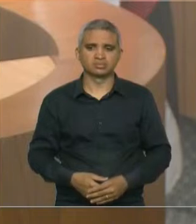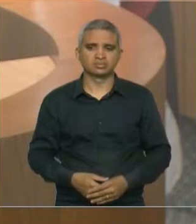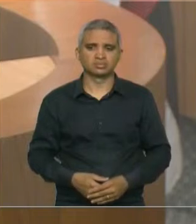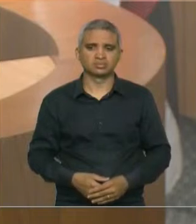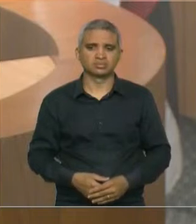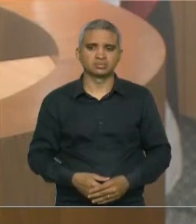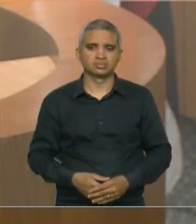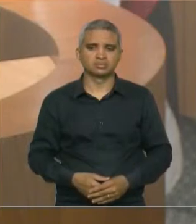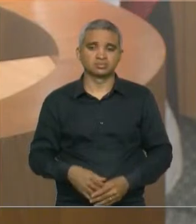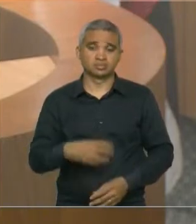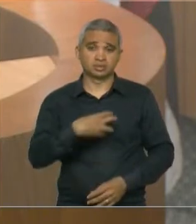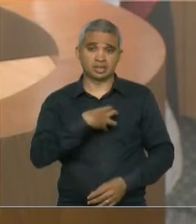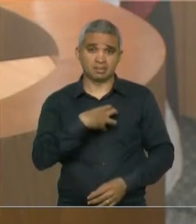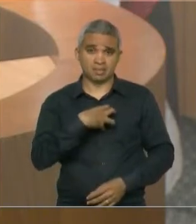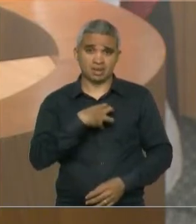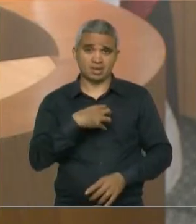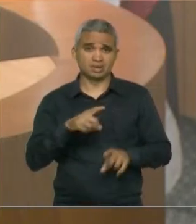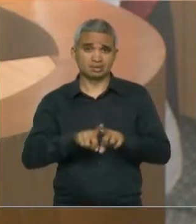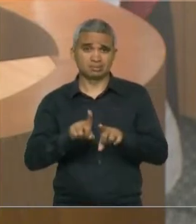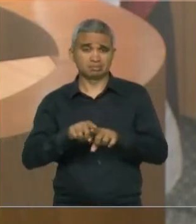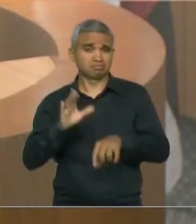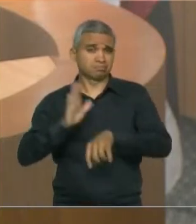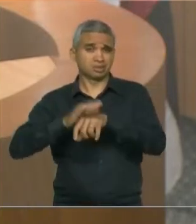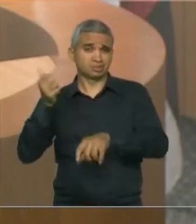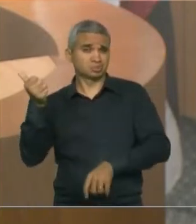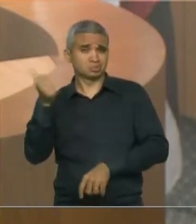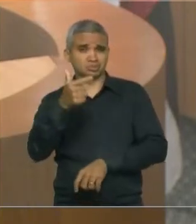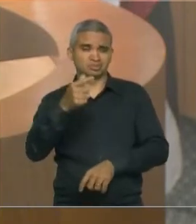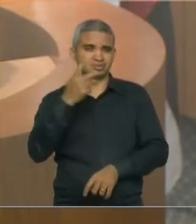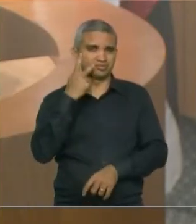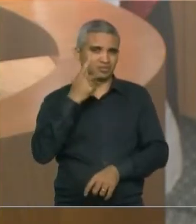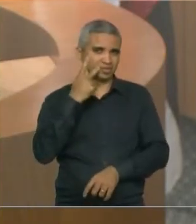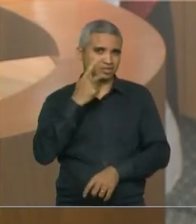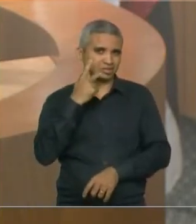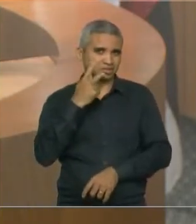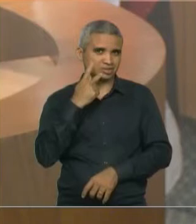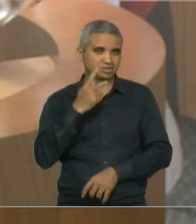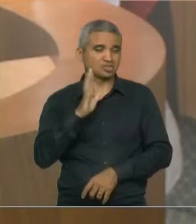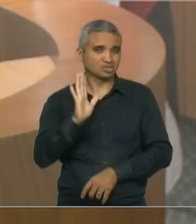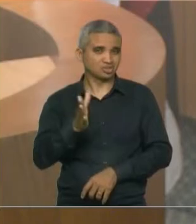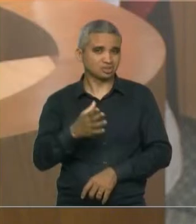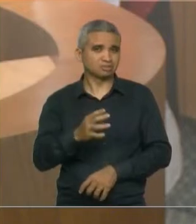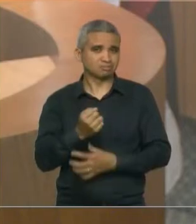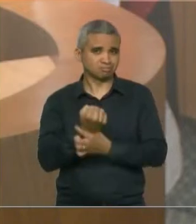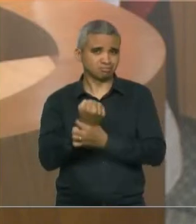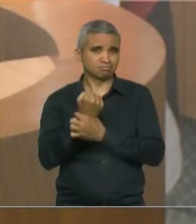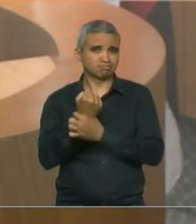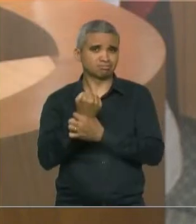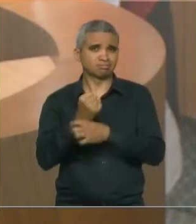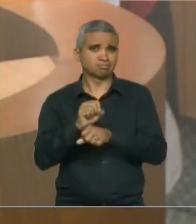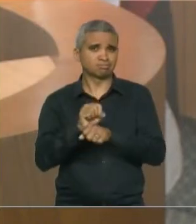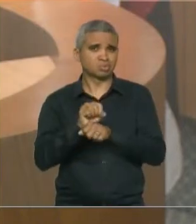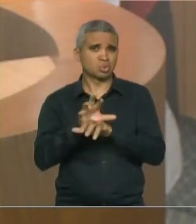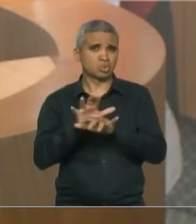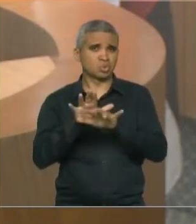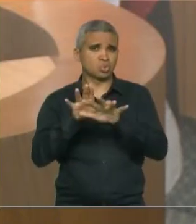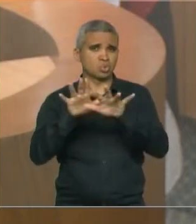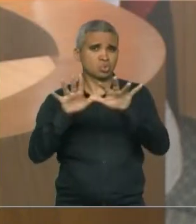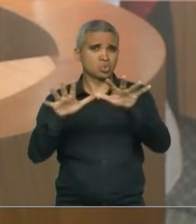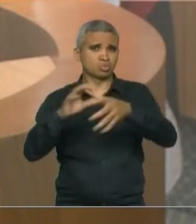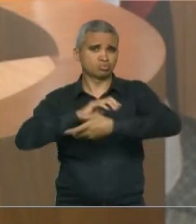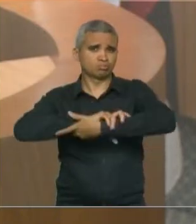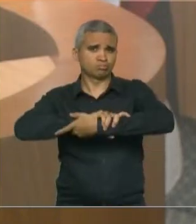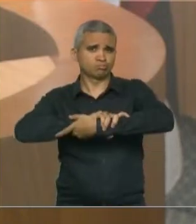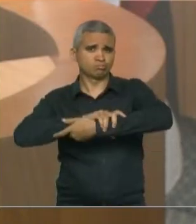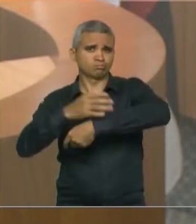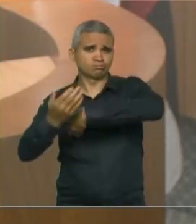está mais sedimentado, mais fortalecido, mais espalhado por todo o Estado, e uma